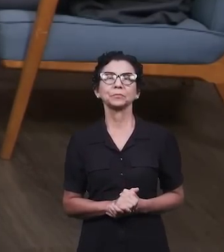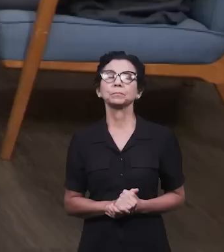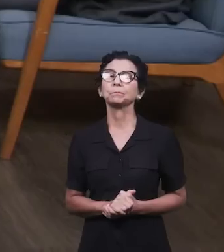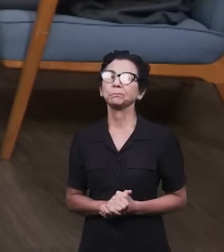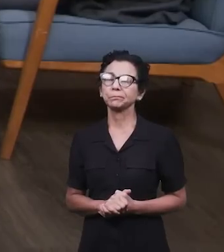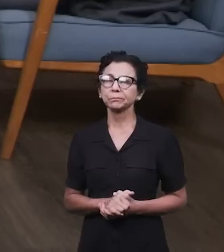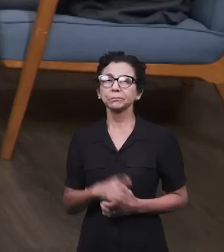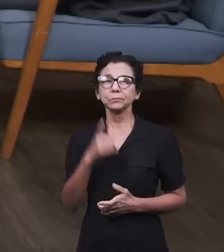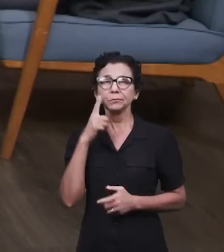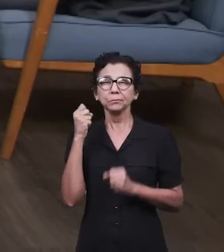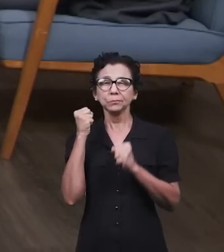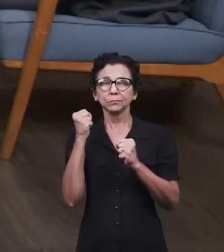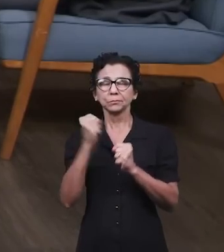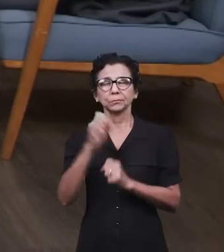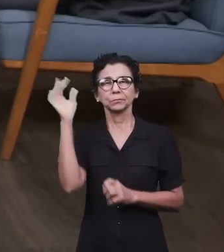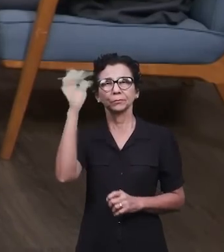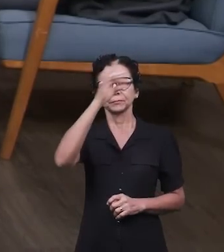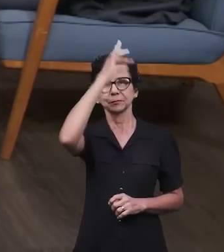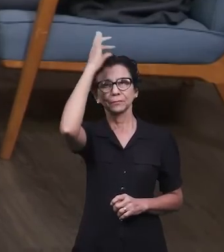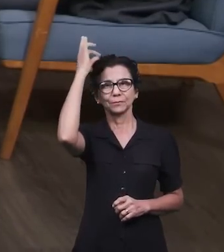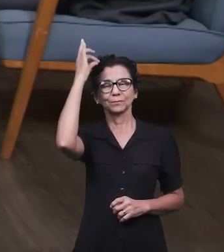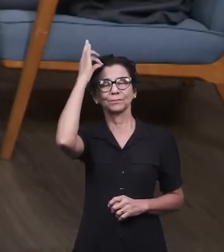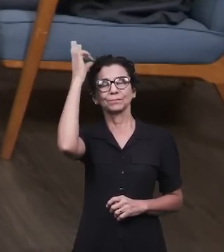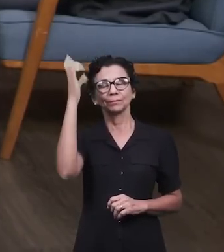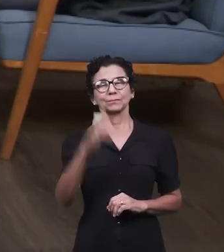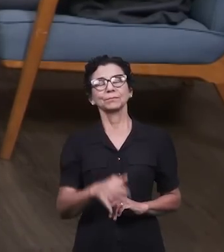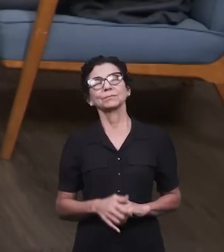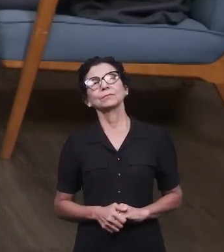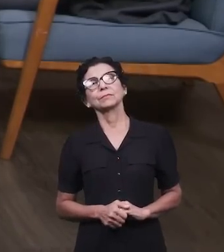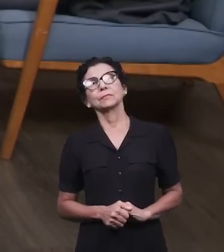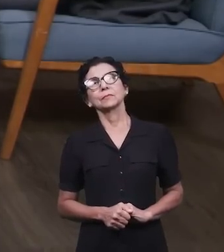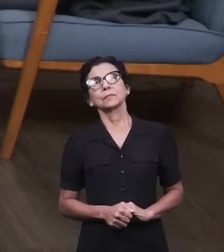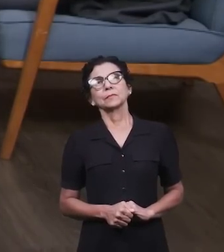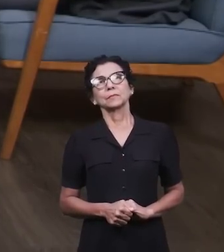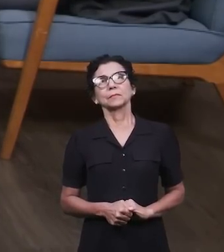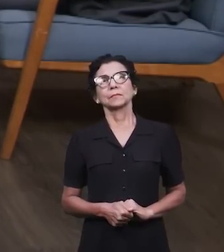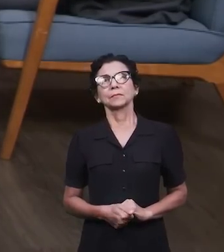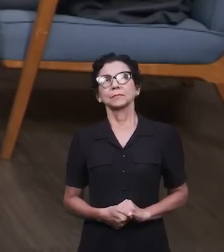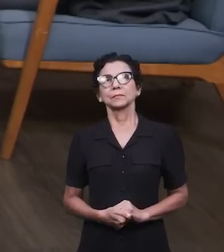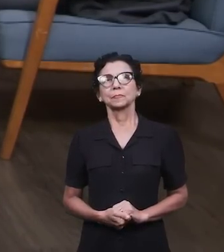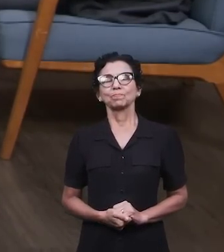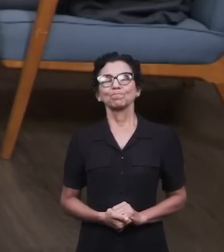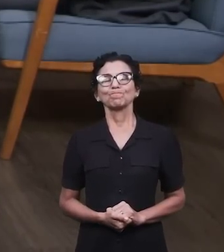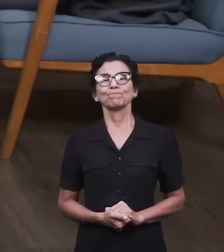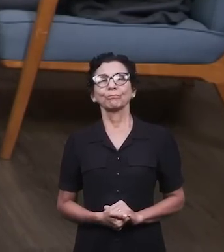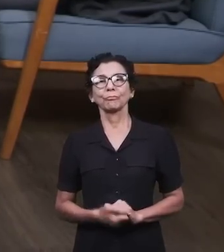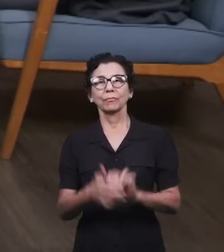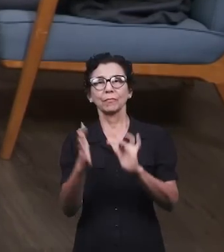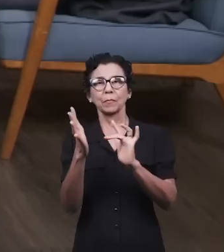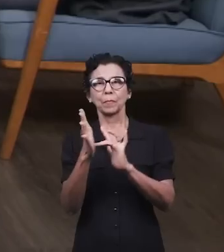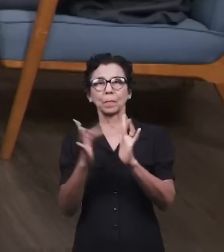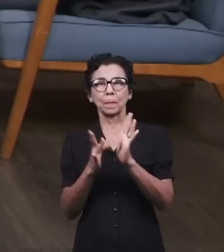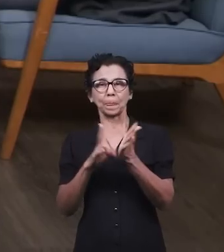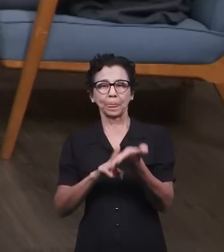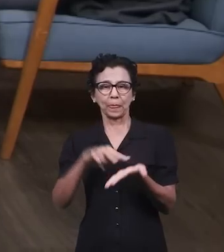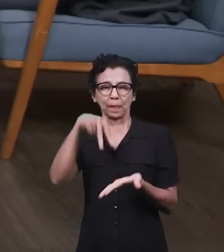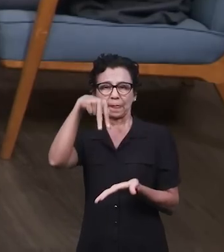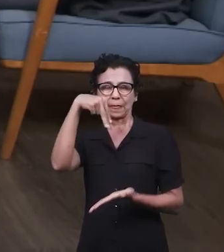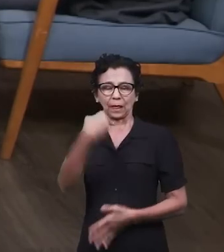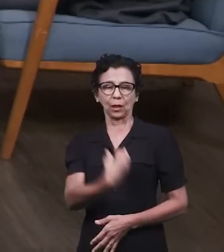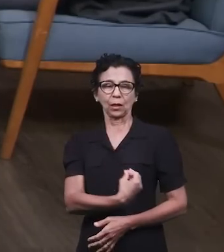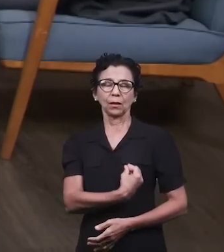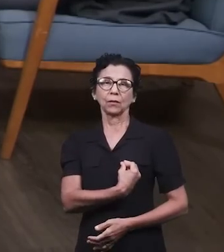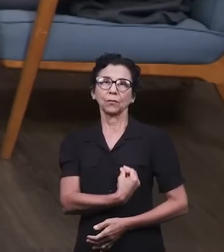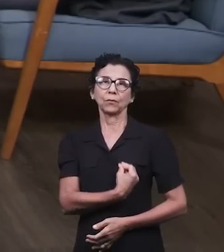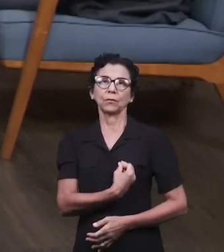maravilhosa. O Espírito Santo operava, né? O Espírito Santo operava. Jesus é a ressurreição e a vida. A vida. Glória a Jesus. Não é um